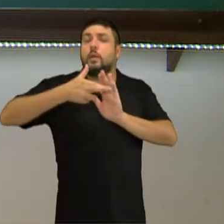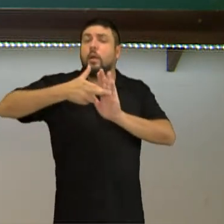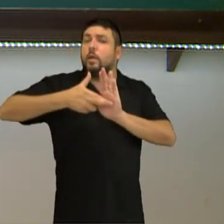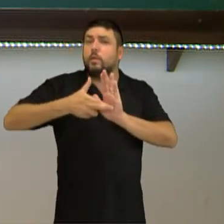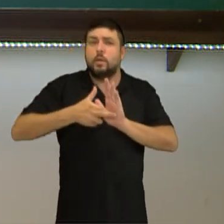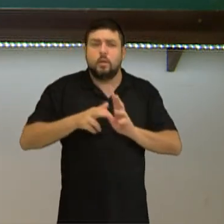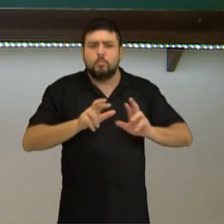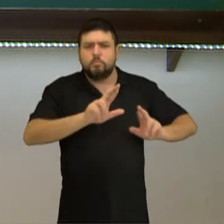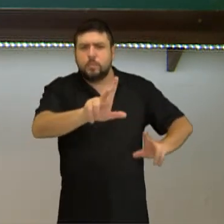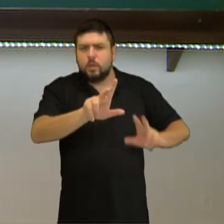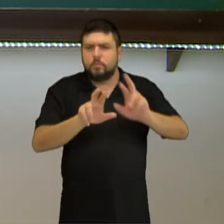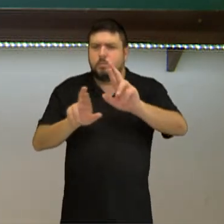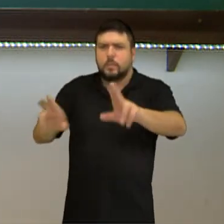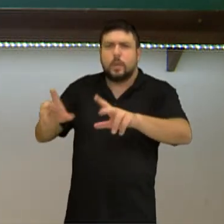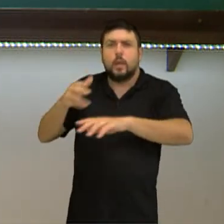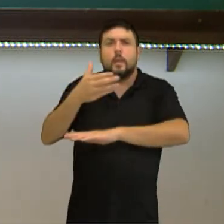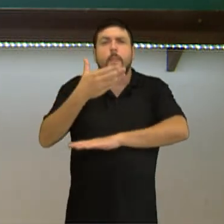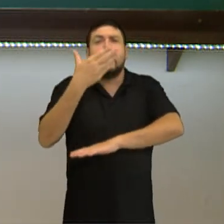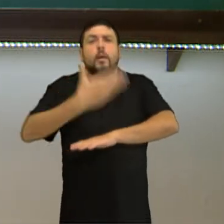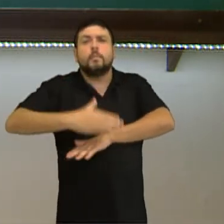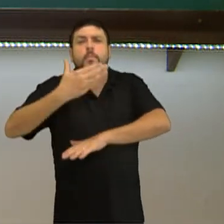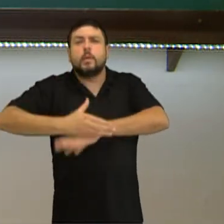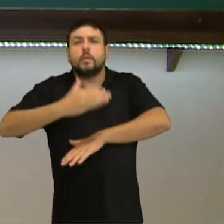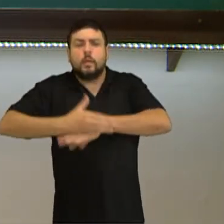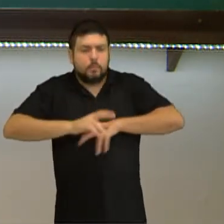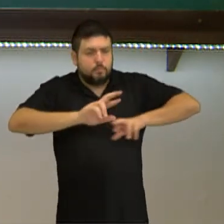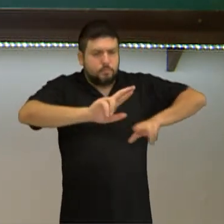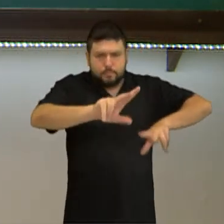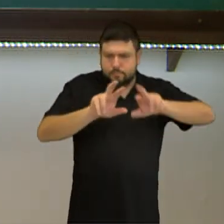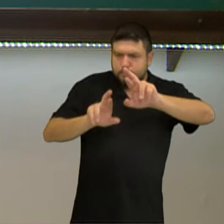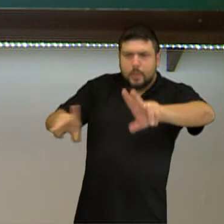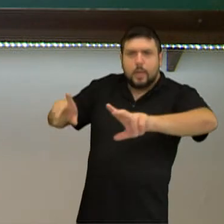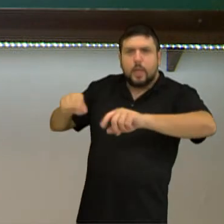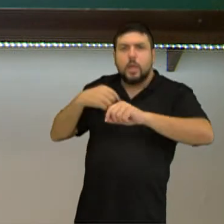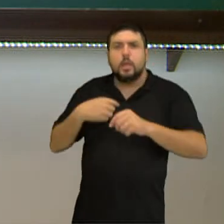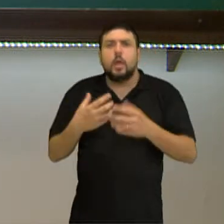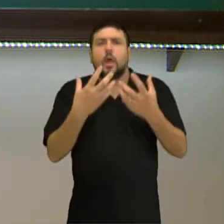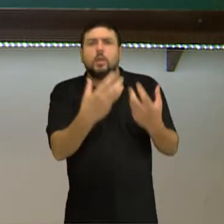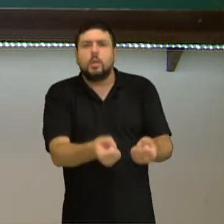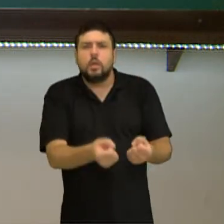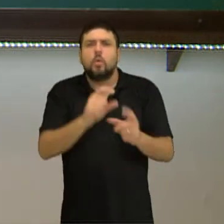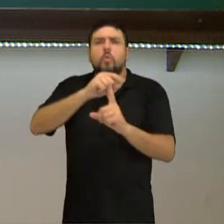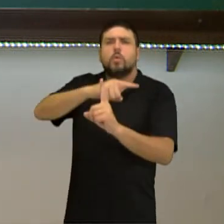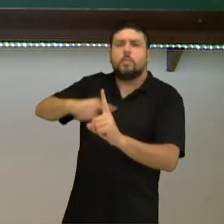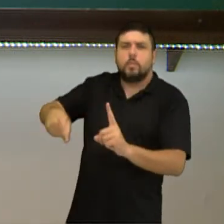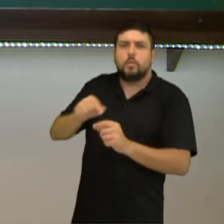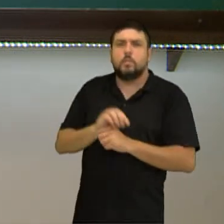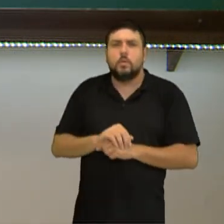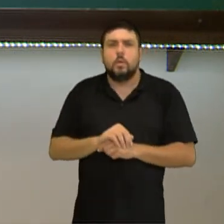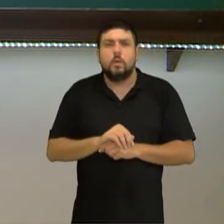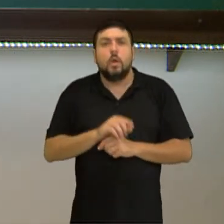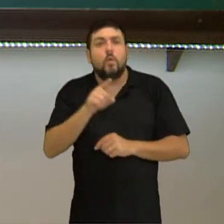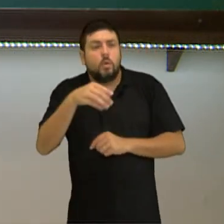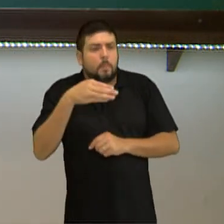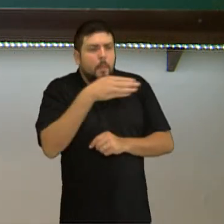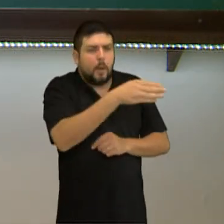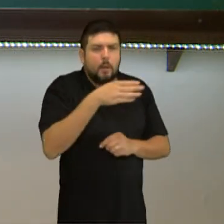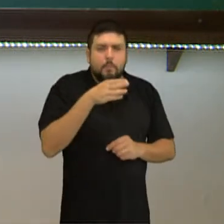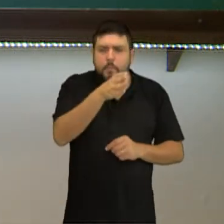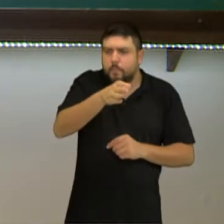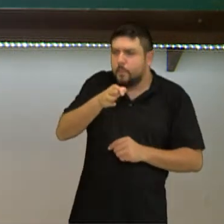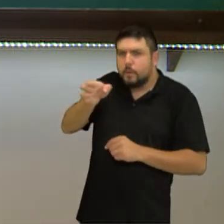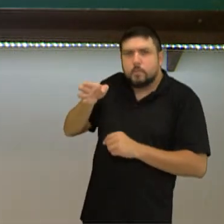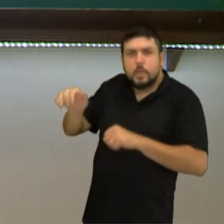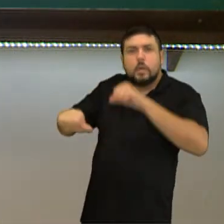com práticas diferentes do que é aceito e do que não é aceito. Você transita entre isso e isso muda de um grupo